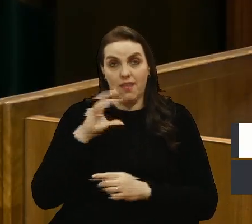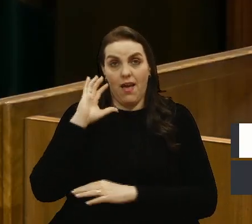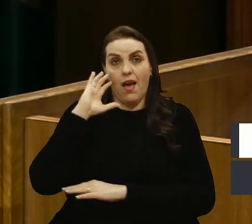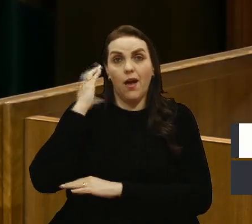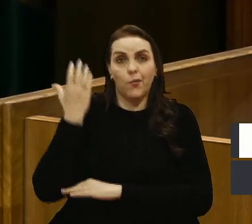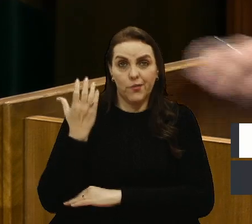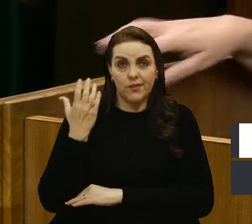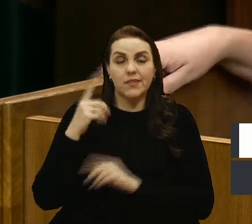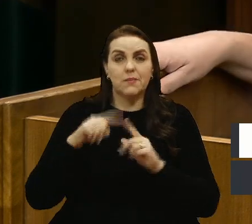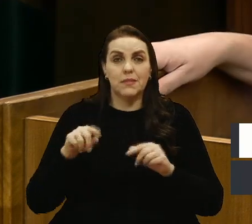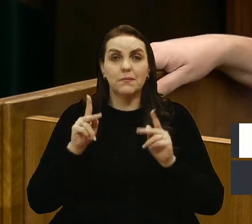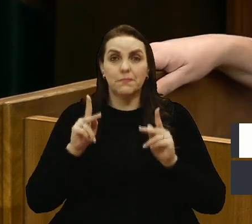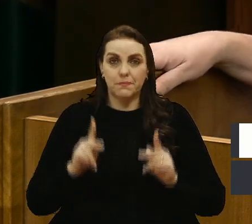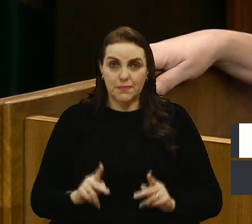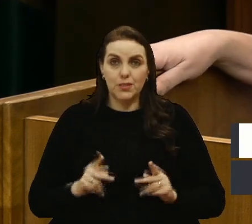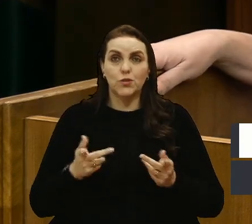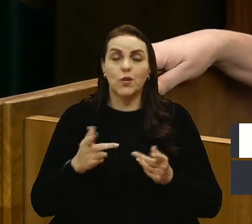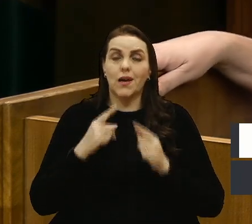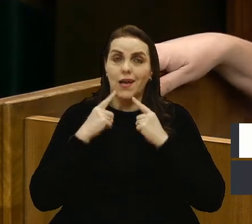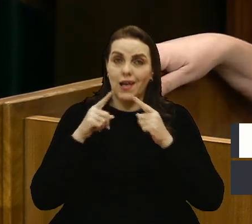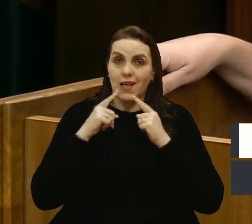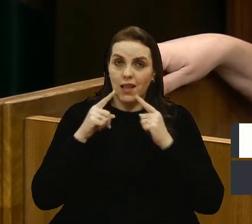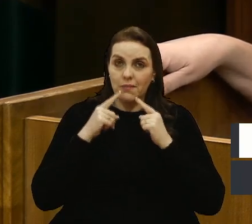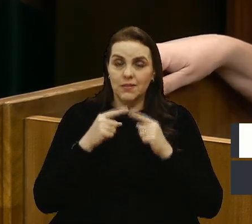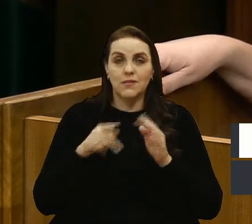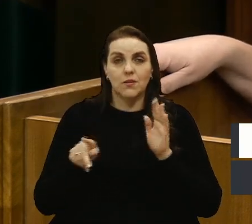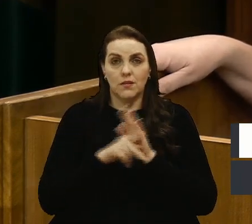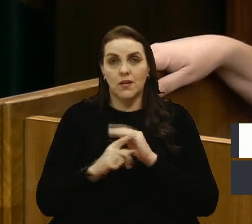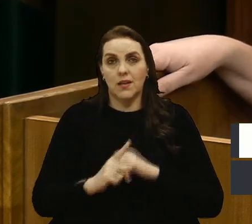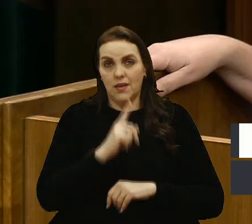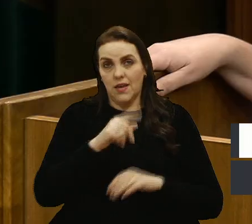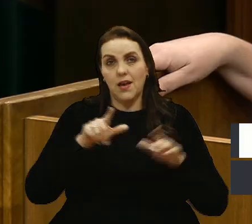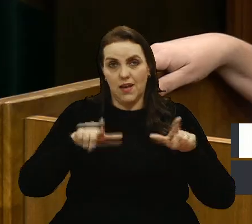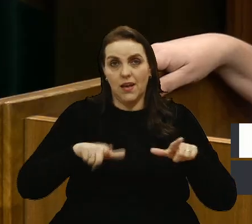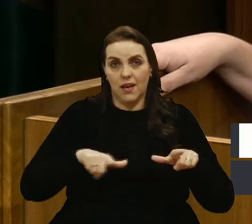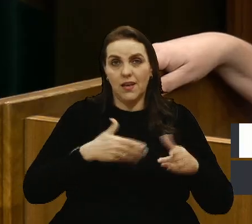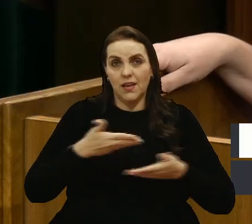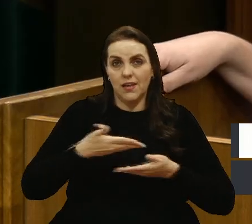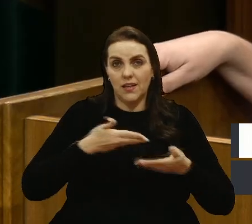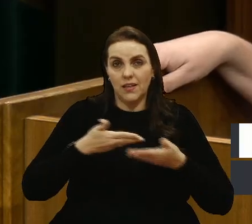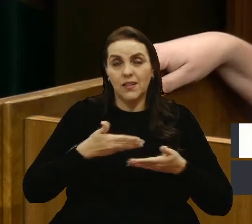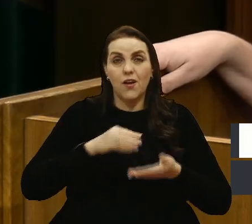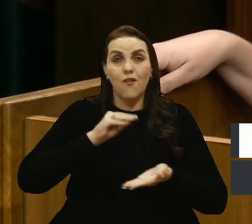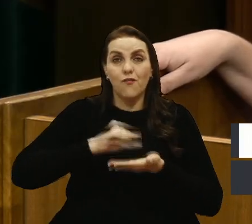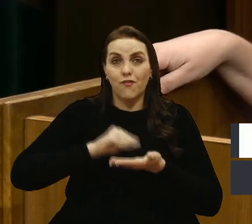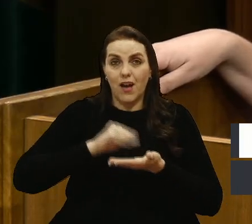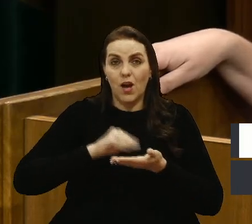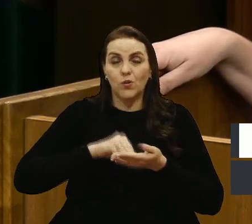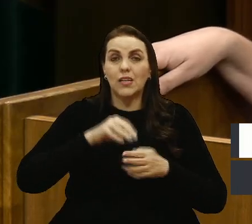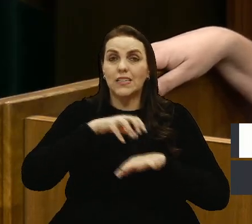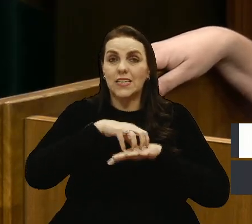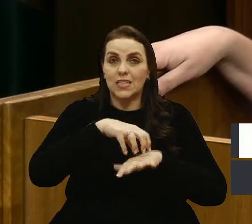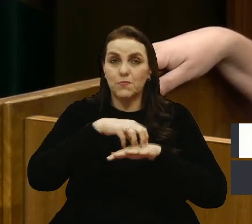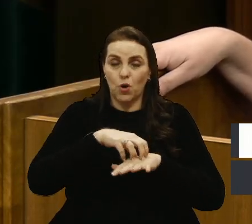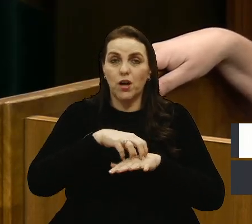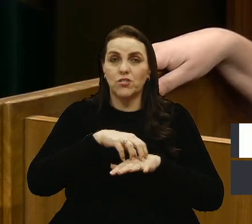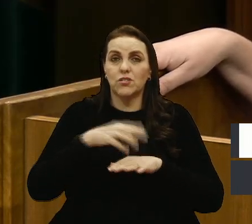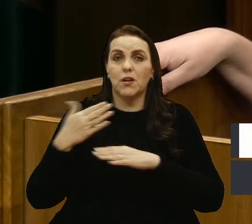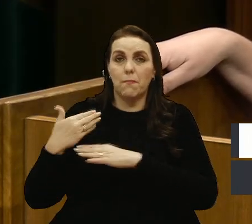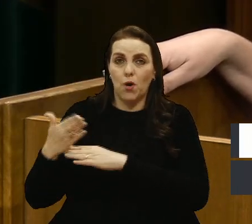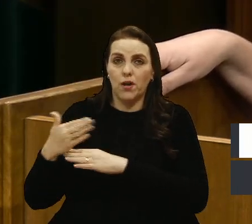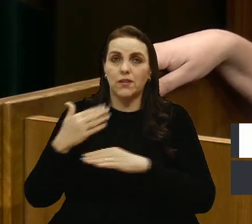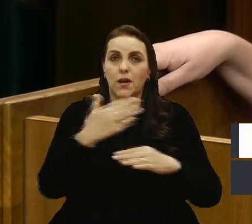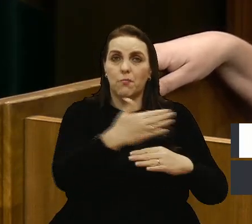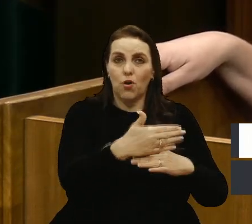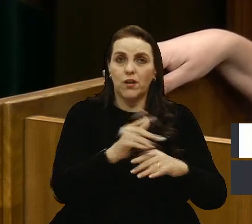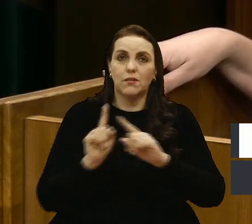gente tem muitas pessoas que estão nos reclamando no gabinete a falta de atendimento no transporte porta a porta,